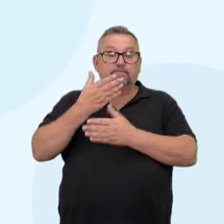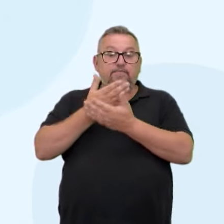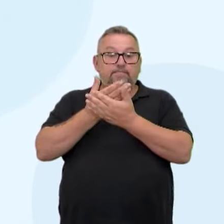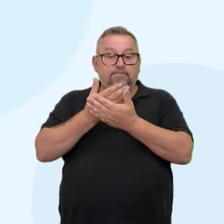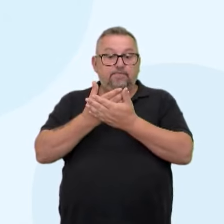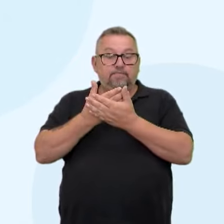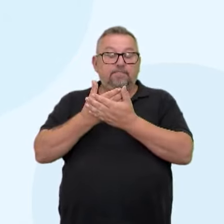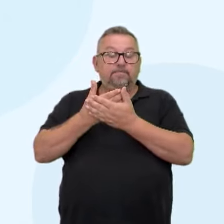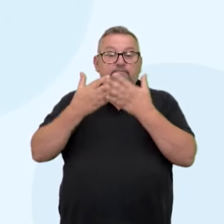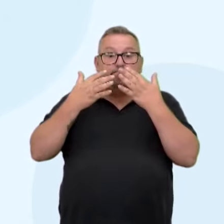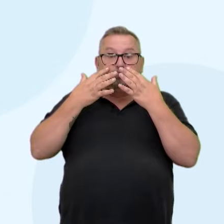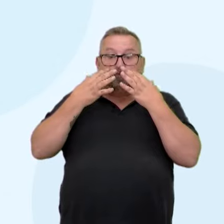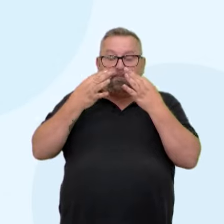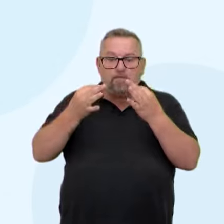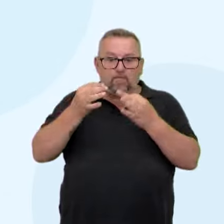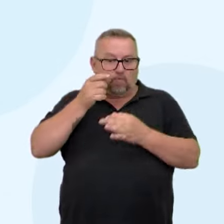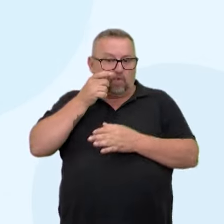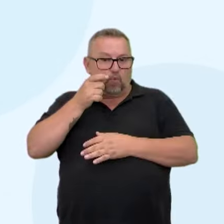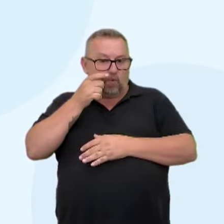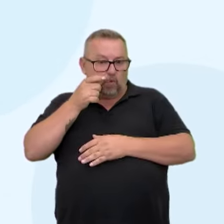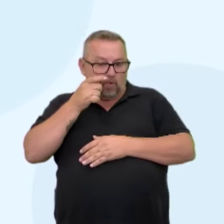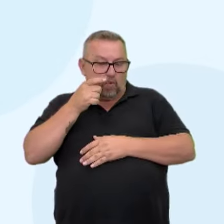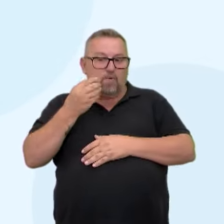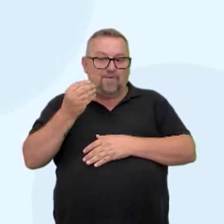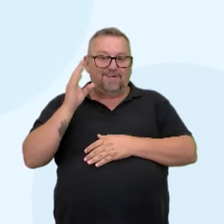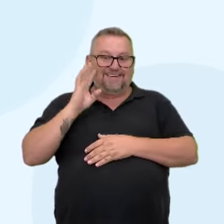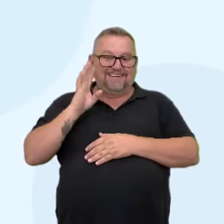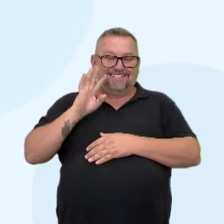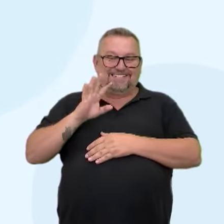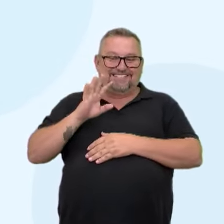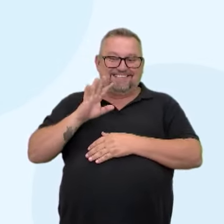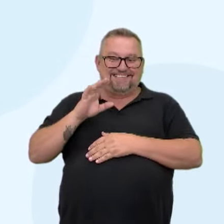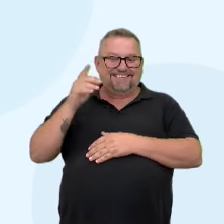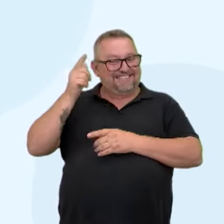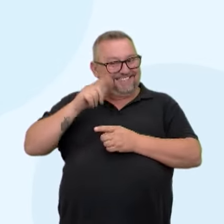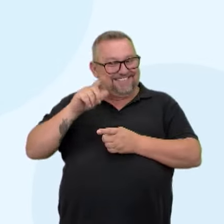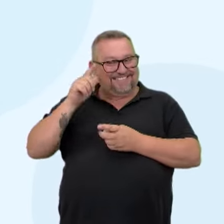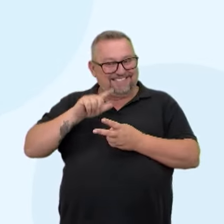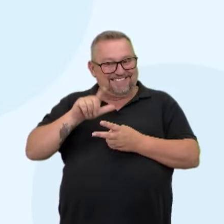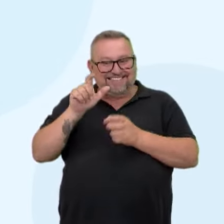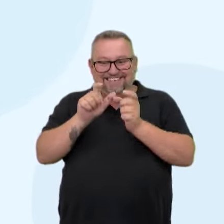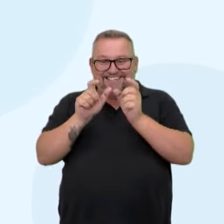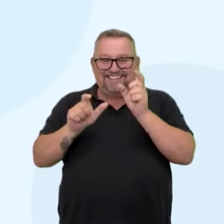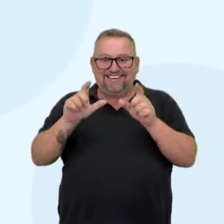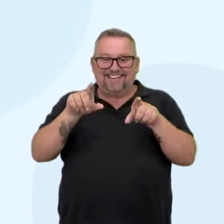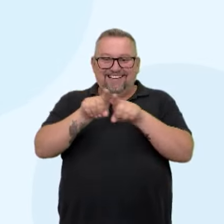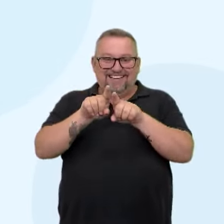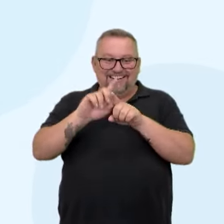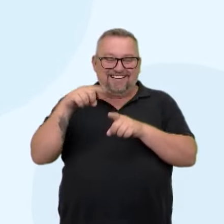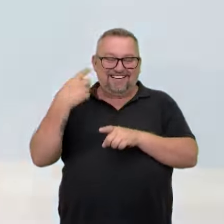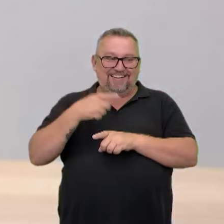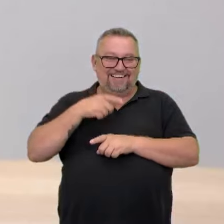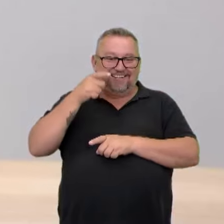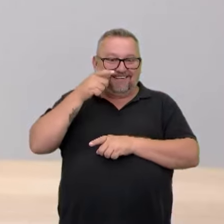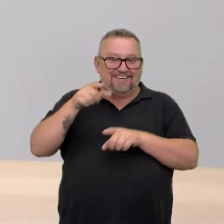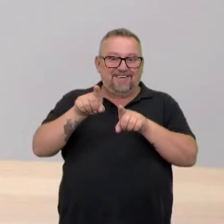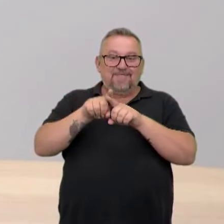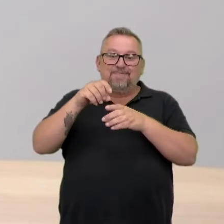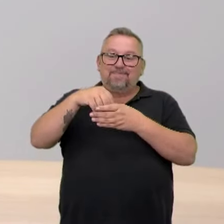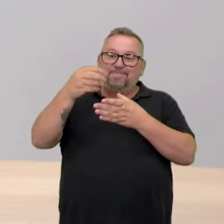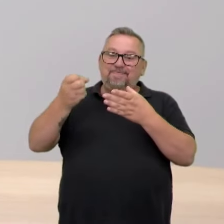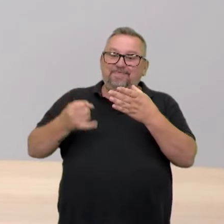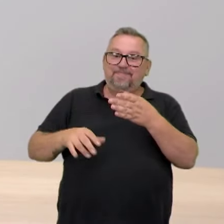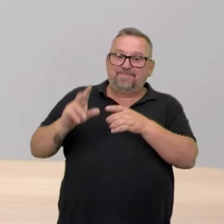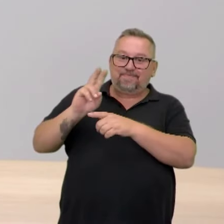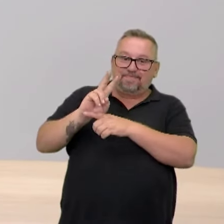observassem os observatórios, ficou legal, Que eles pesquisassem nos observatórios que a gente indicou sobre os conteúdos